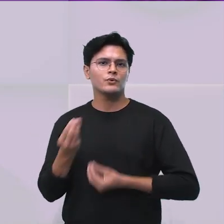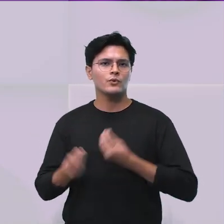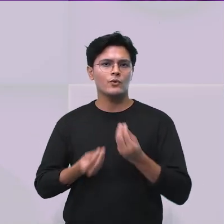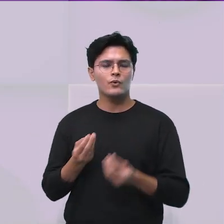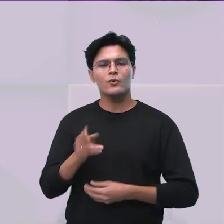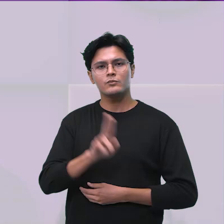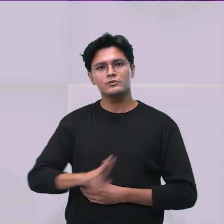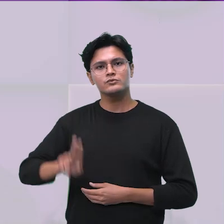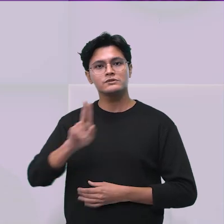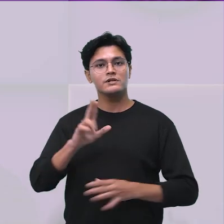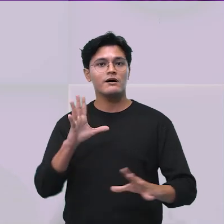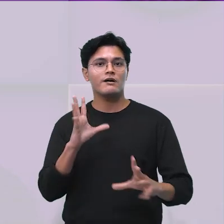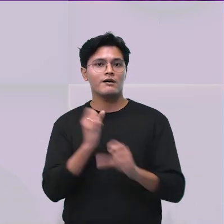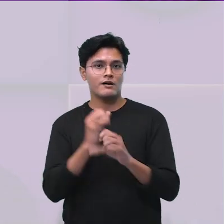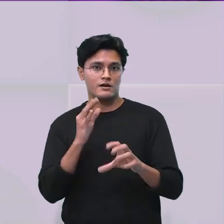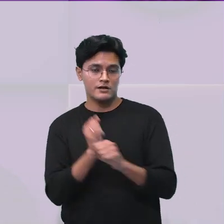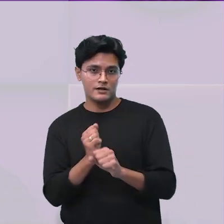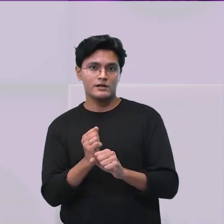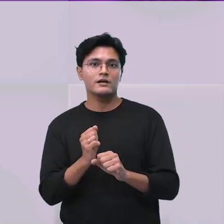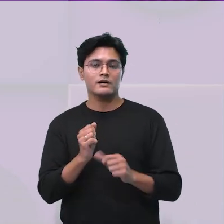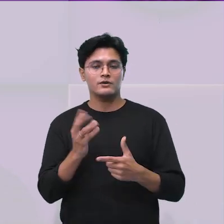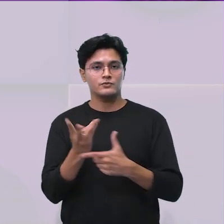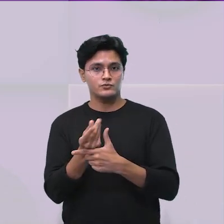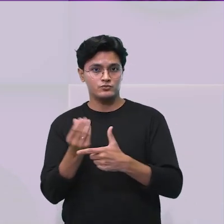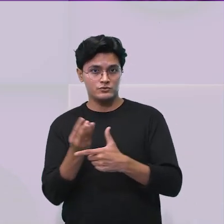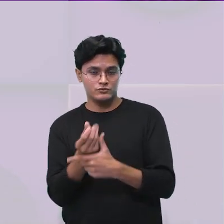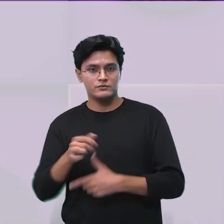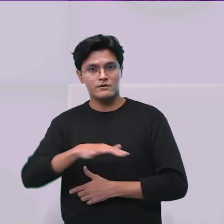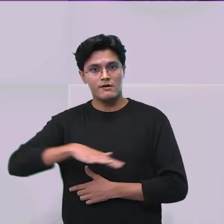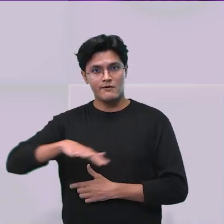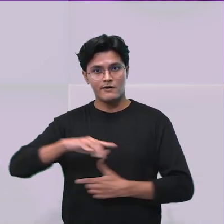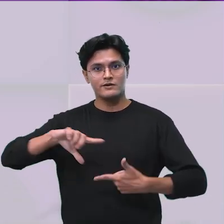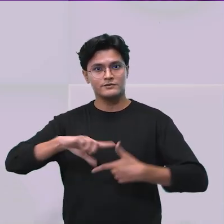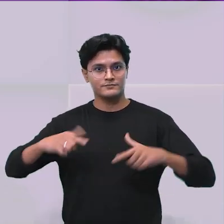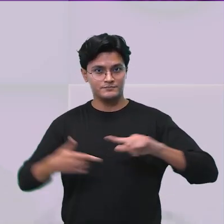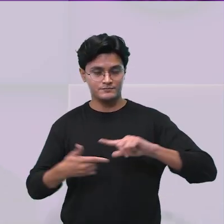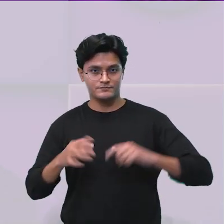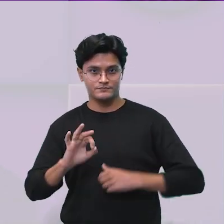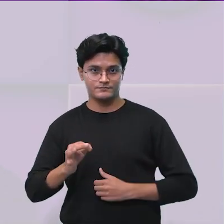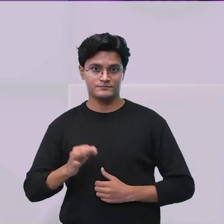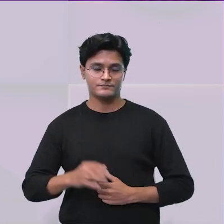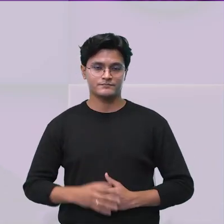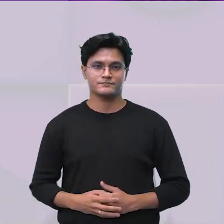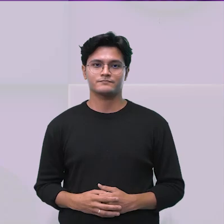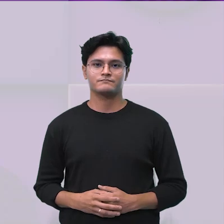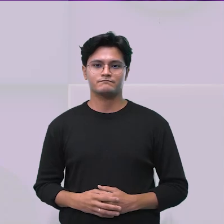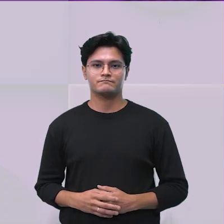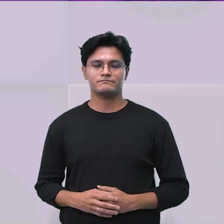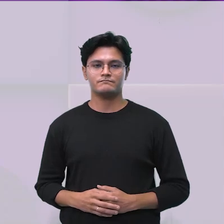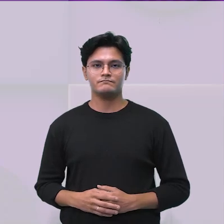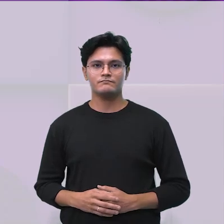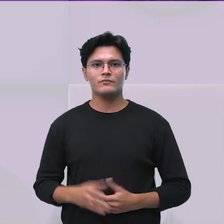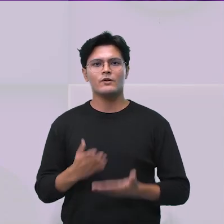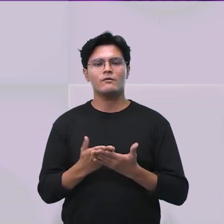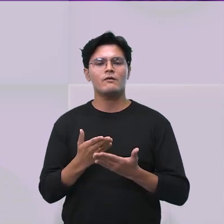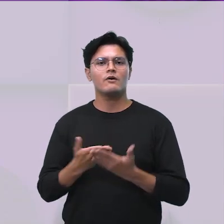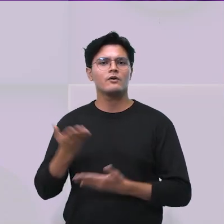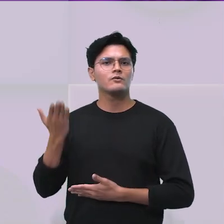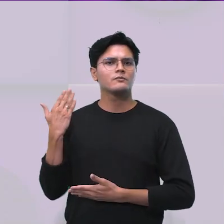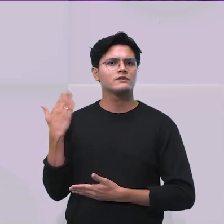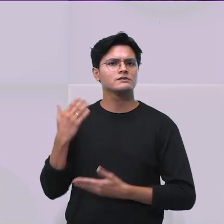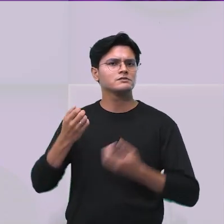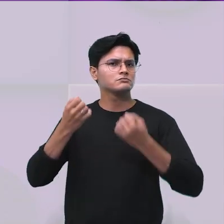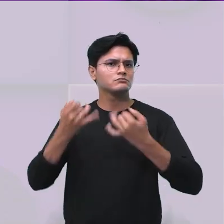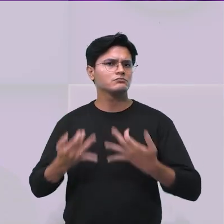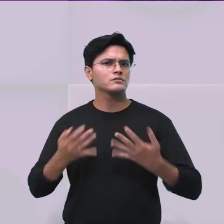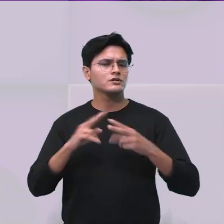expressões algébricas voltadas para a geometria, tá certo? Na nossa última aula nós falamos sobre